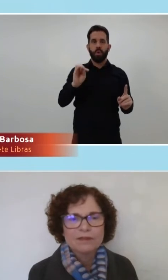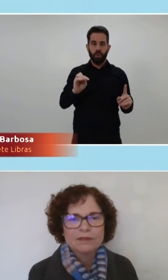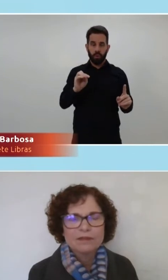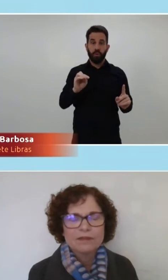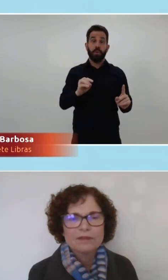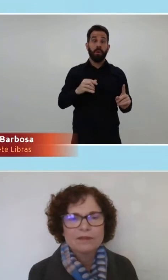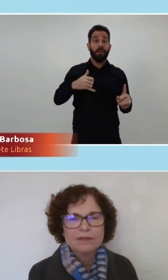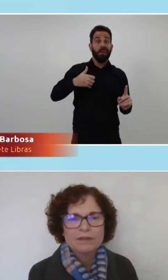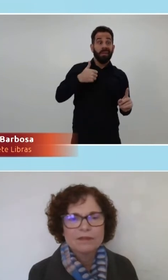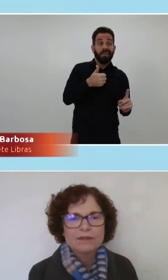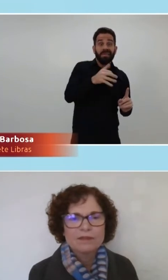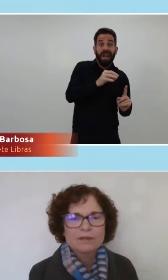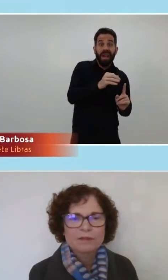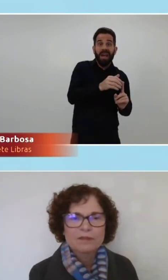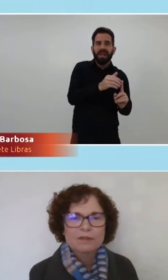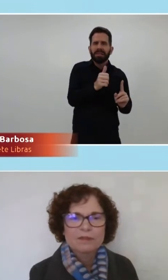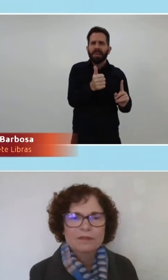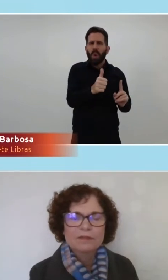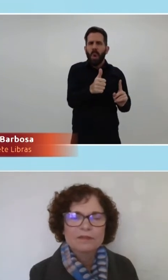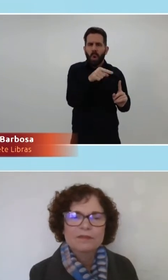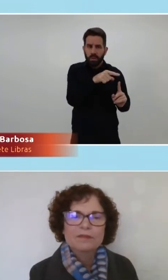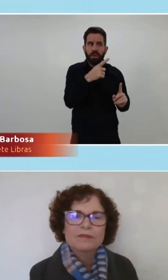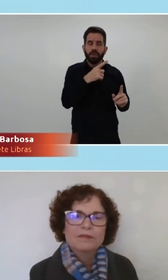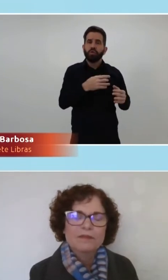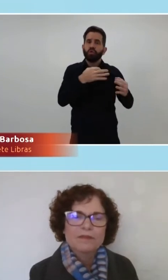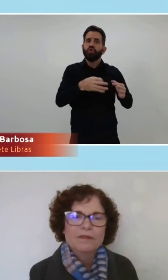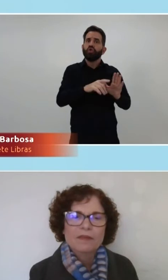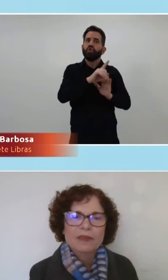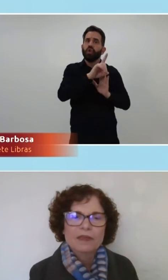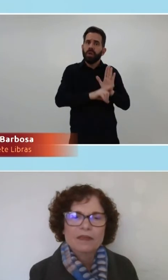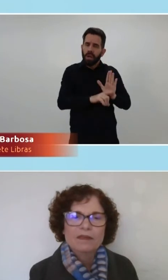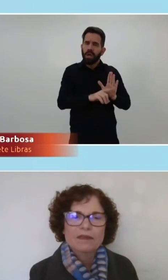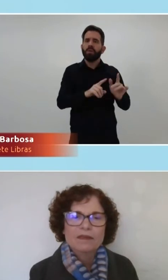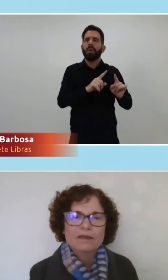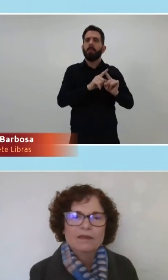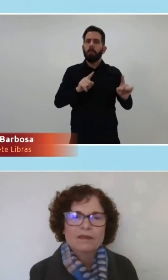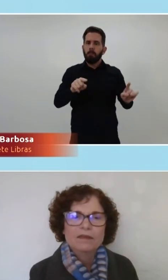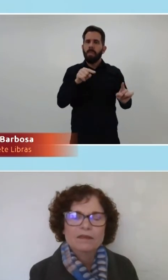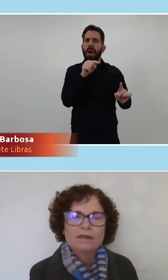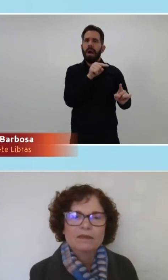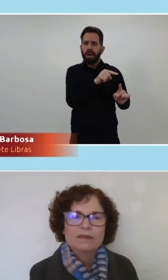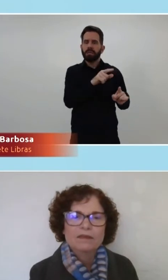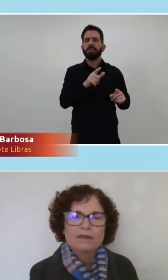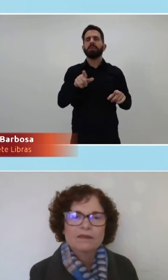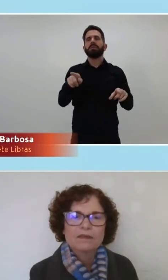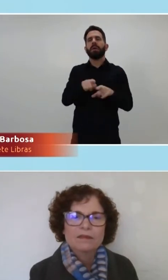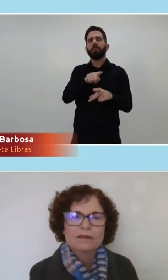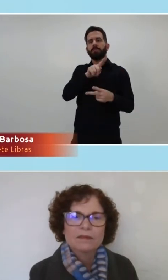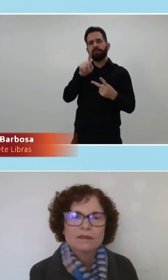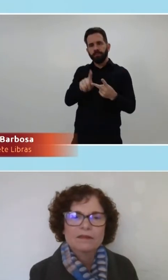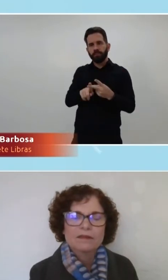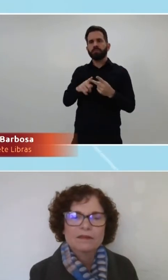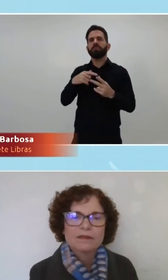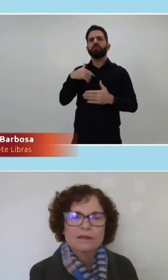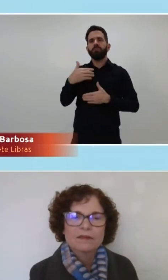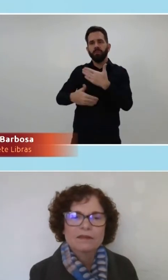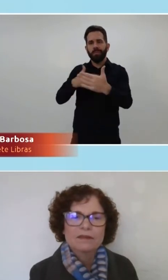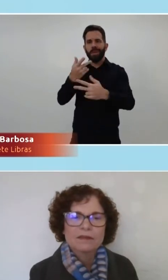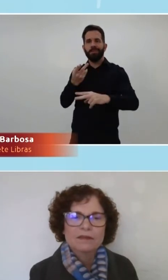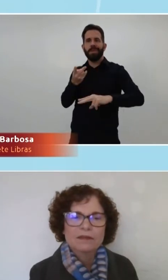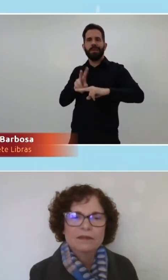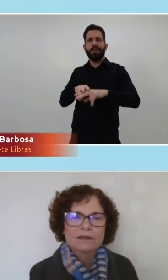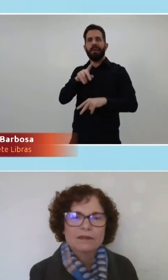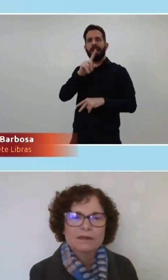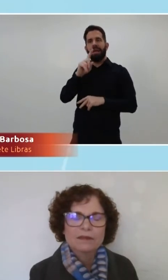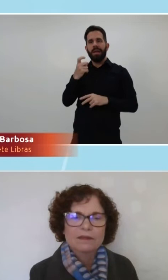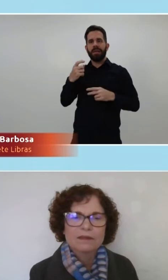né, ao abortamento legal. A gente também vai falar sobre a operação que prendeu o ex-ministro da Educação, Milton Ribeiro, e outras